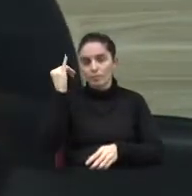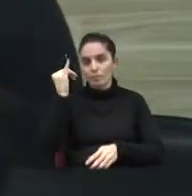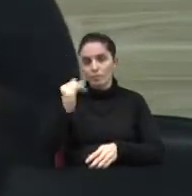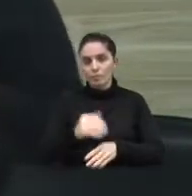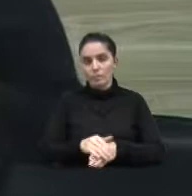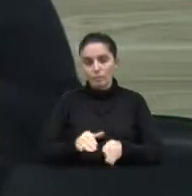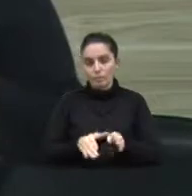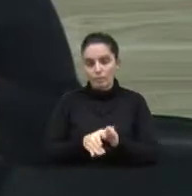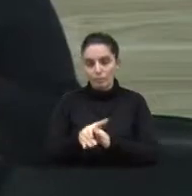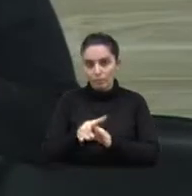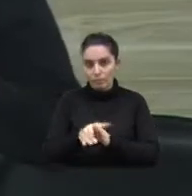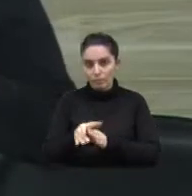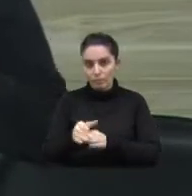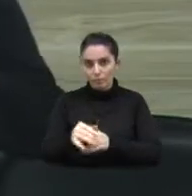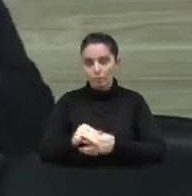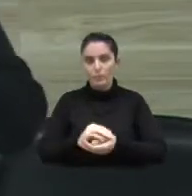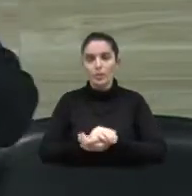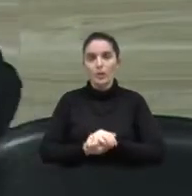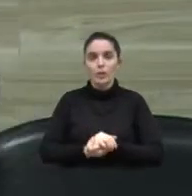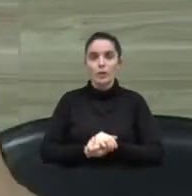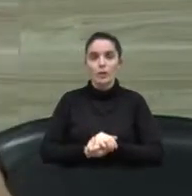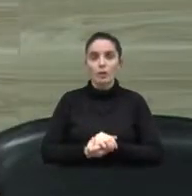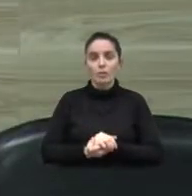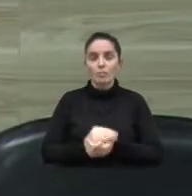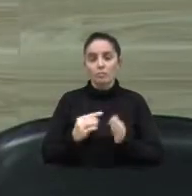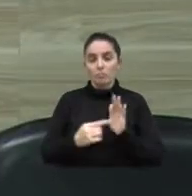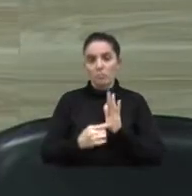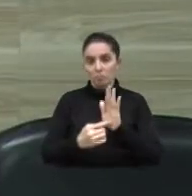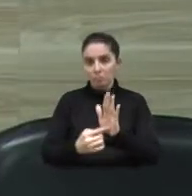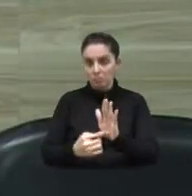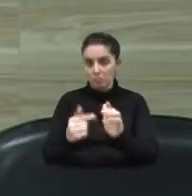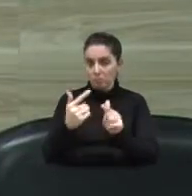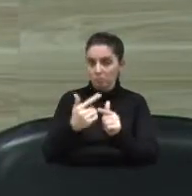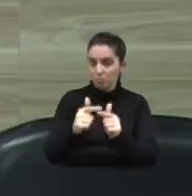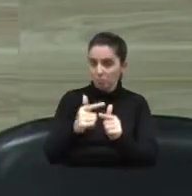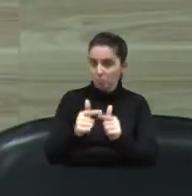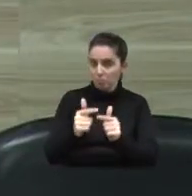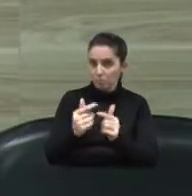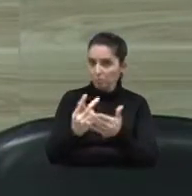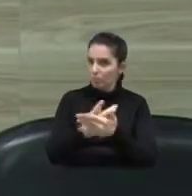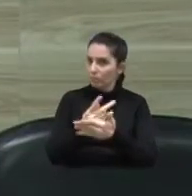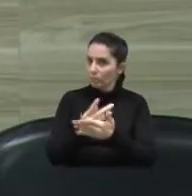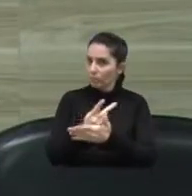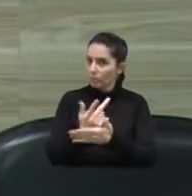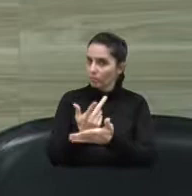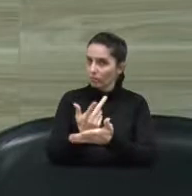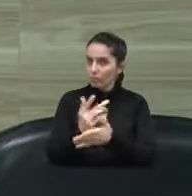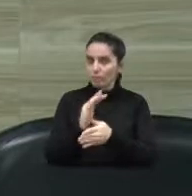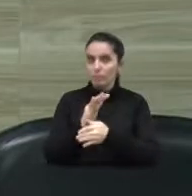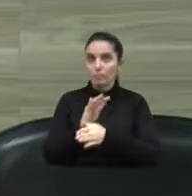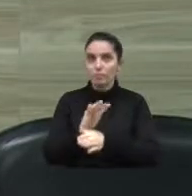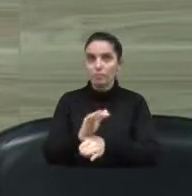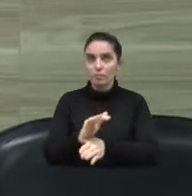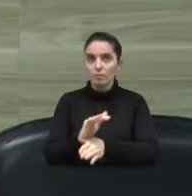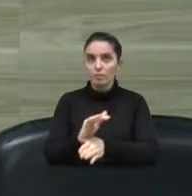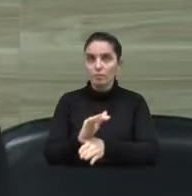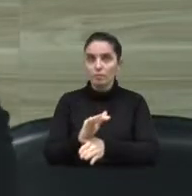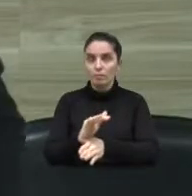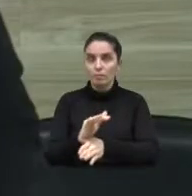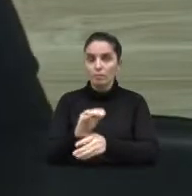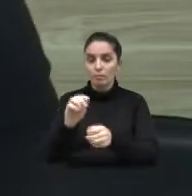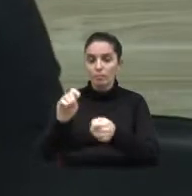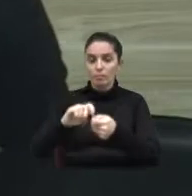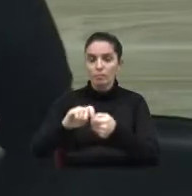se apontar defeitos, erros, vamos auxiliá-los a fazer da forma correta.